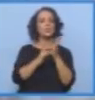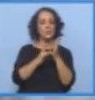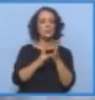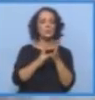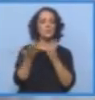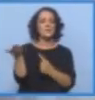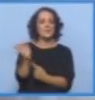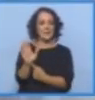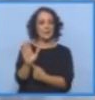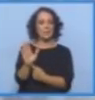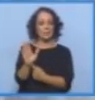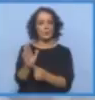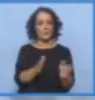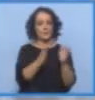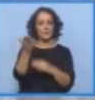João,